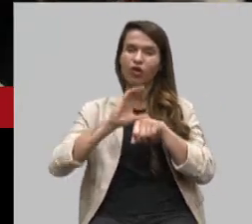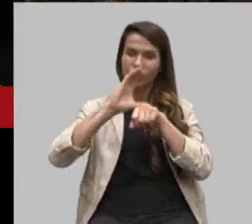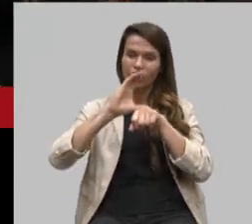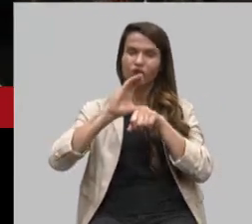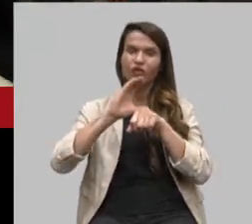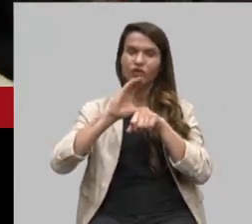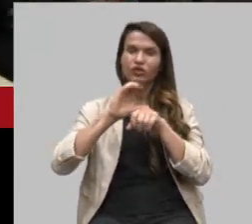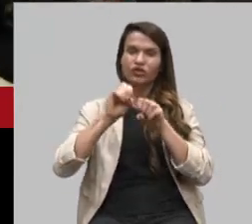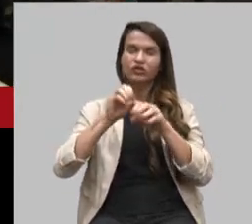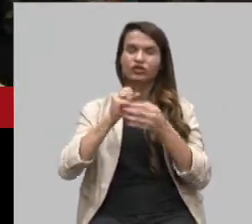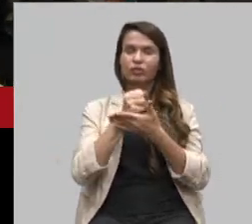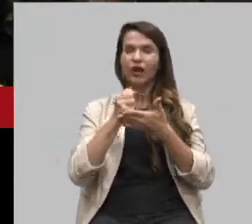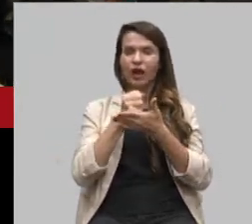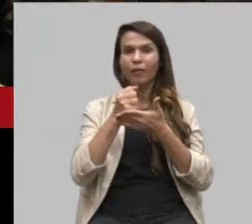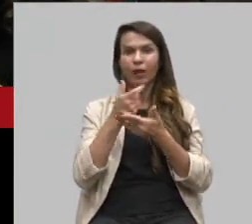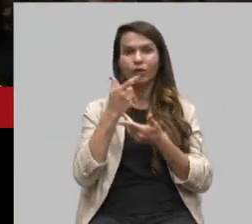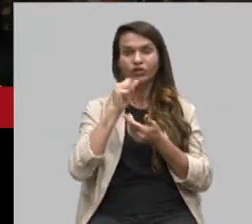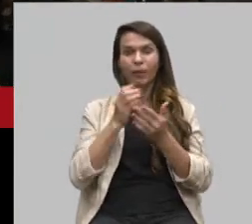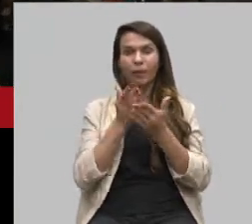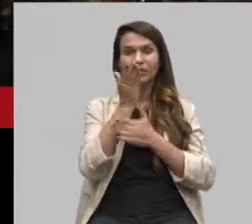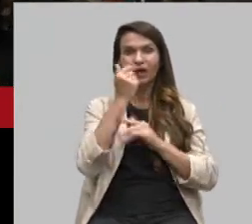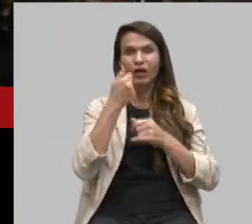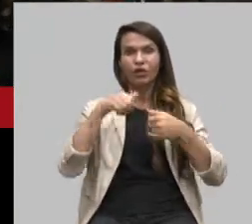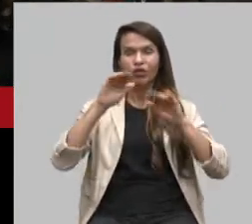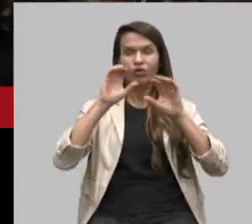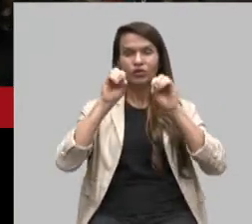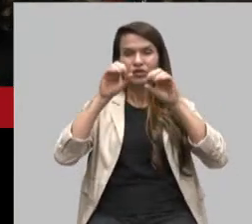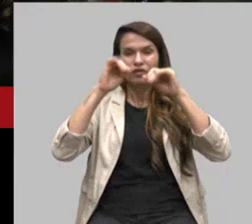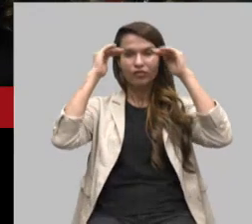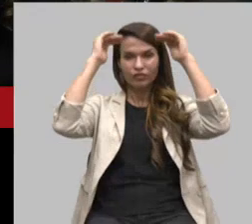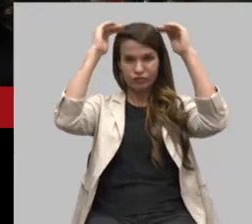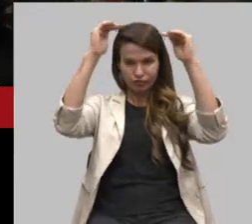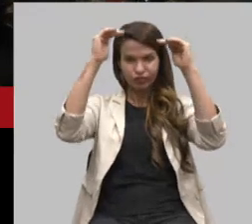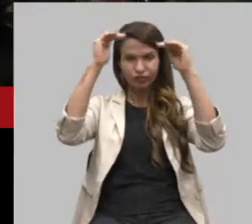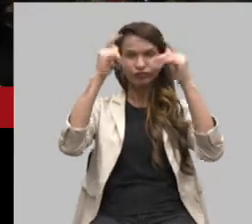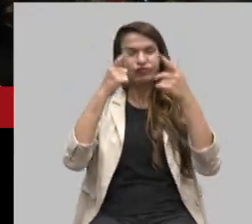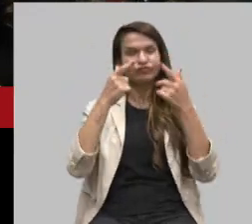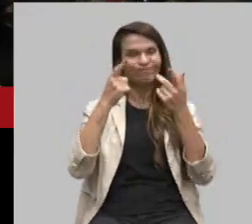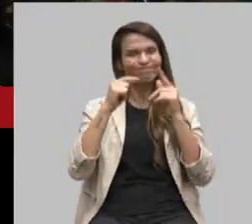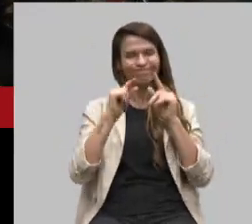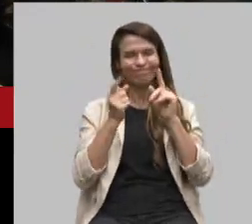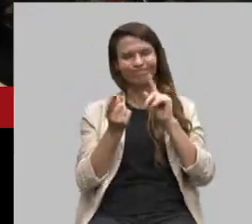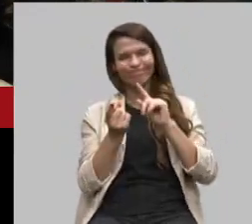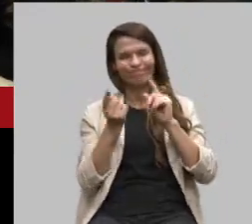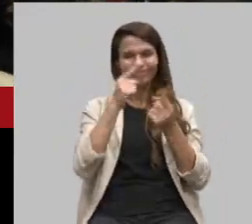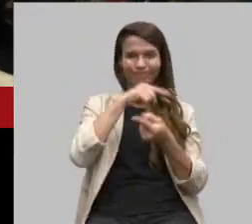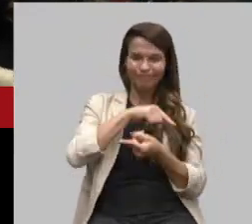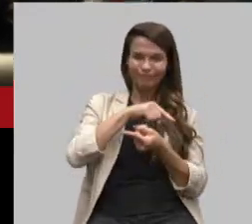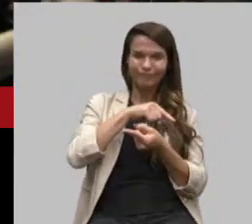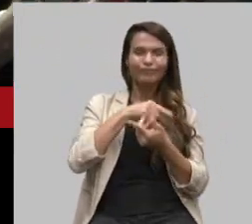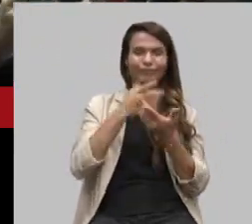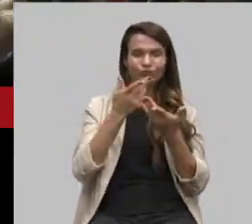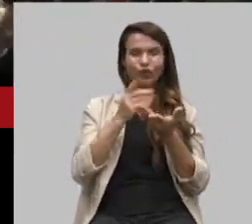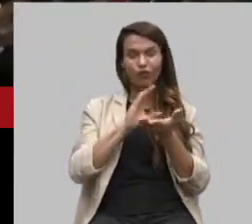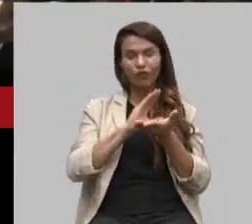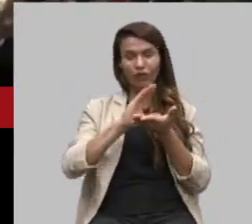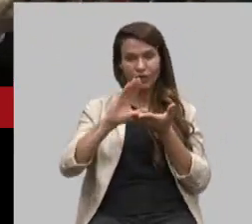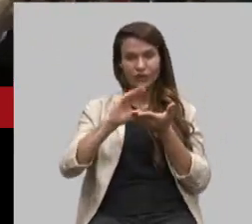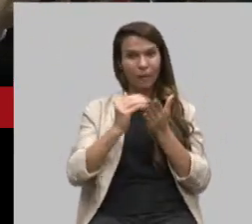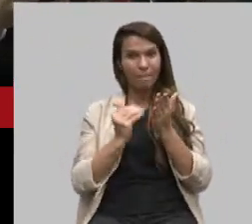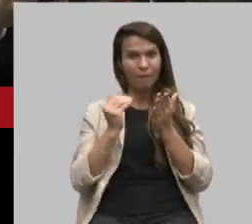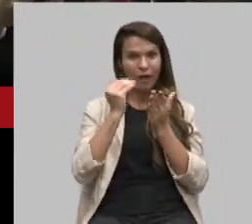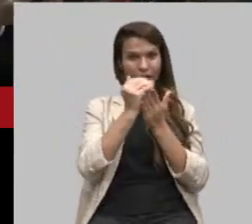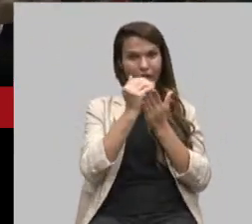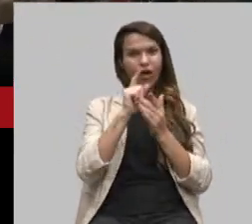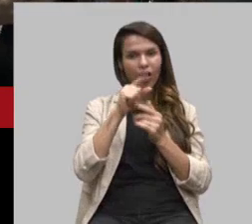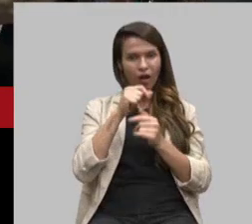se a base seria o ensino fundamental e o médio a pirâmide está invertida Então logo o financiamento maior seria no Fundamental